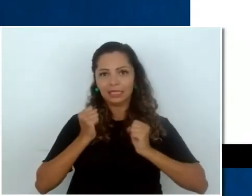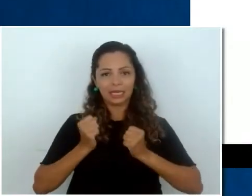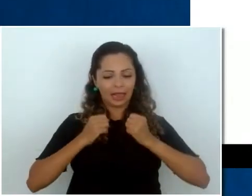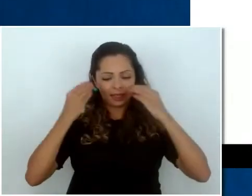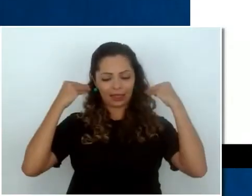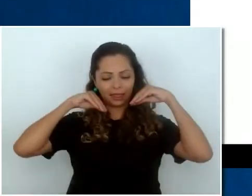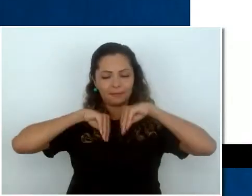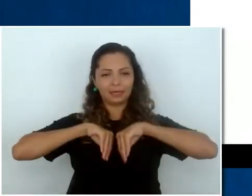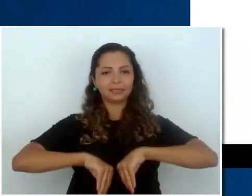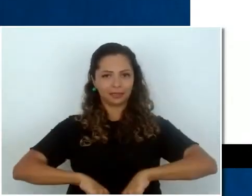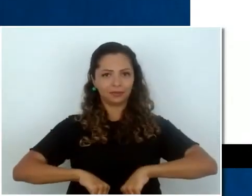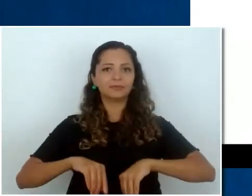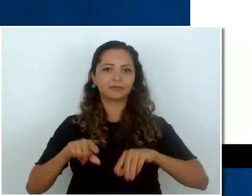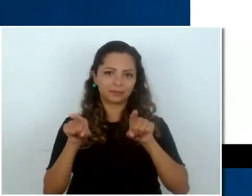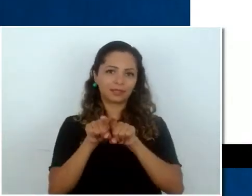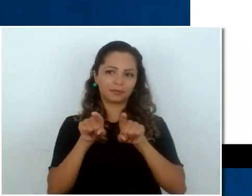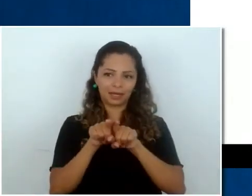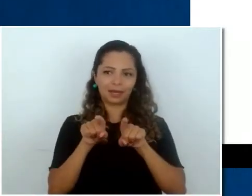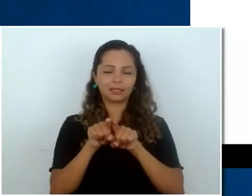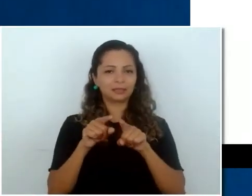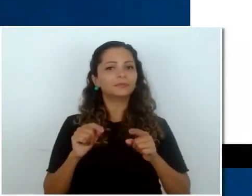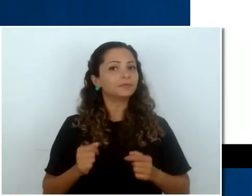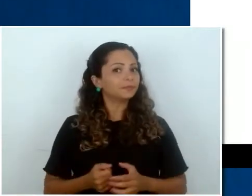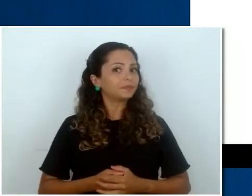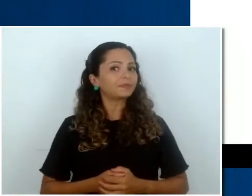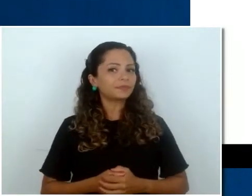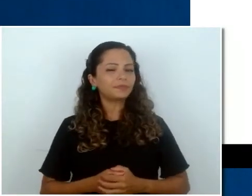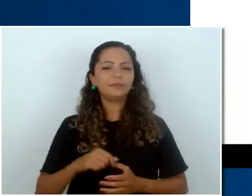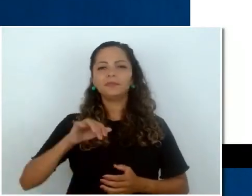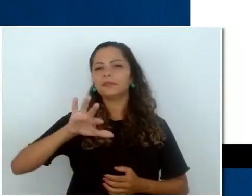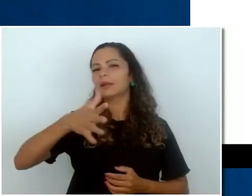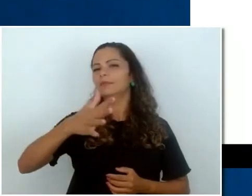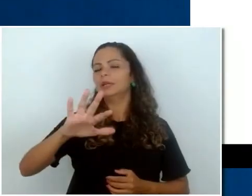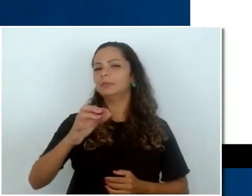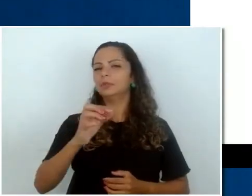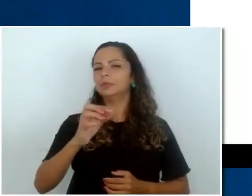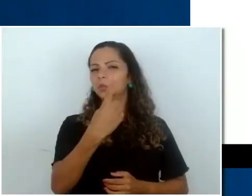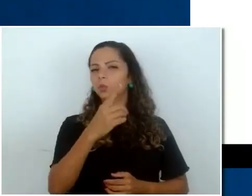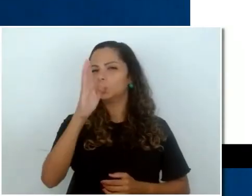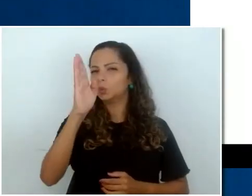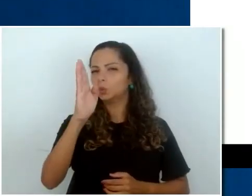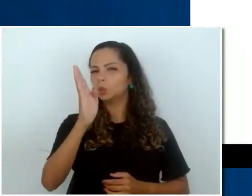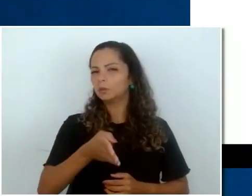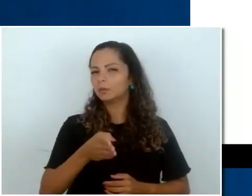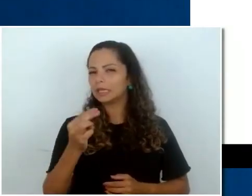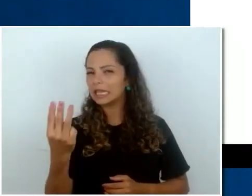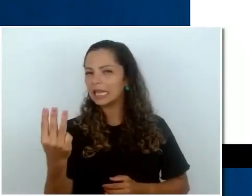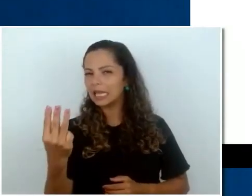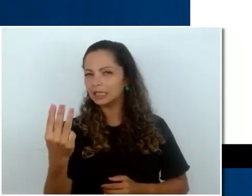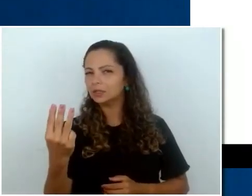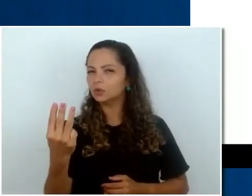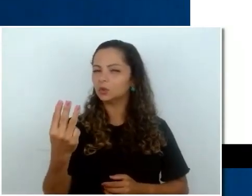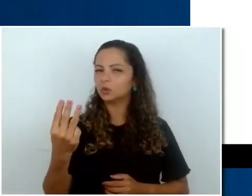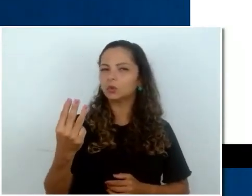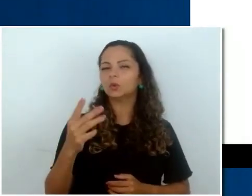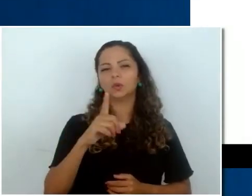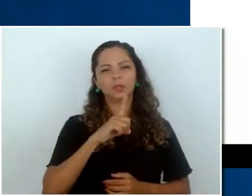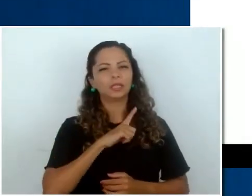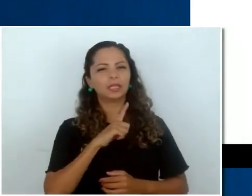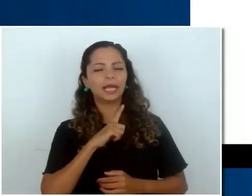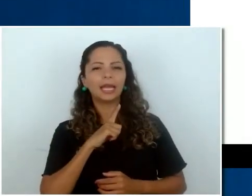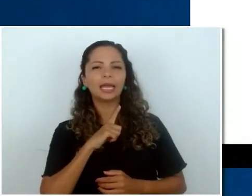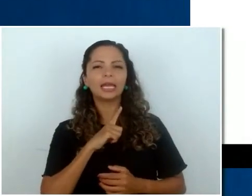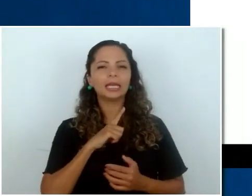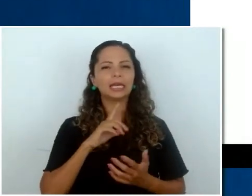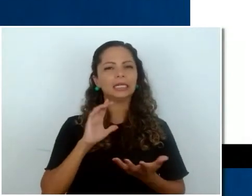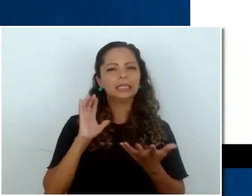graças a Deus, numa porcentagem de mais ou menos 1/3, algum grau de transtorno intelectual,